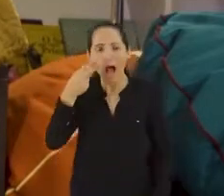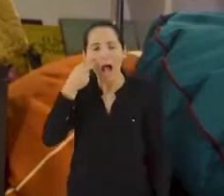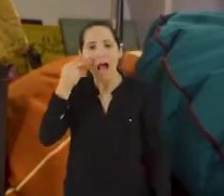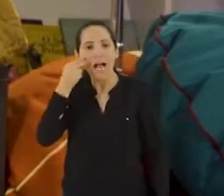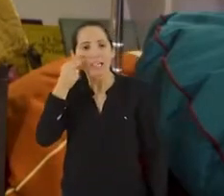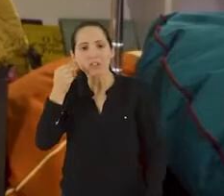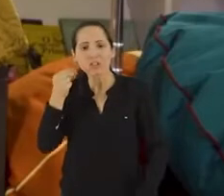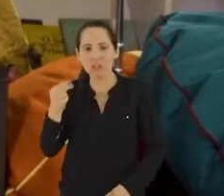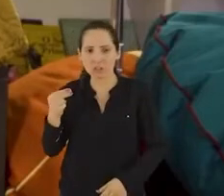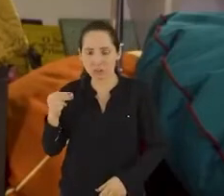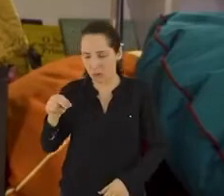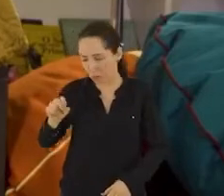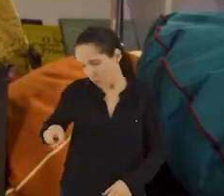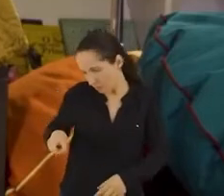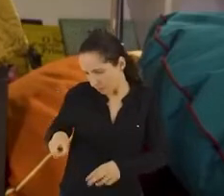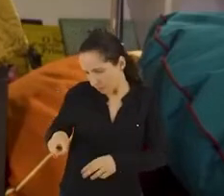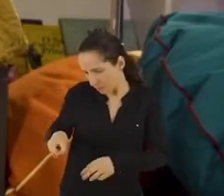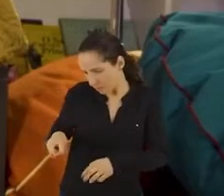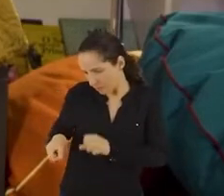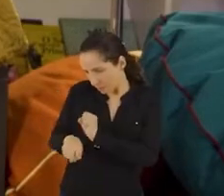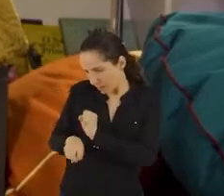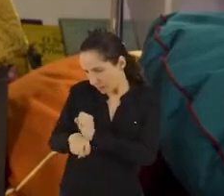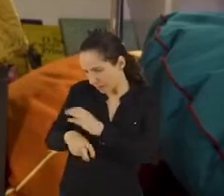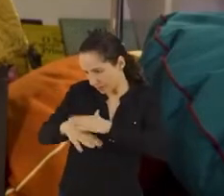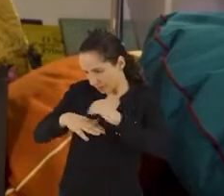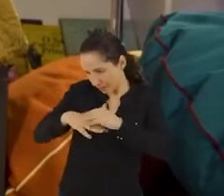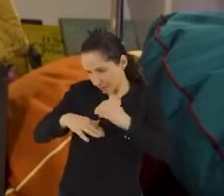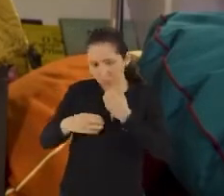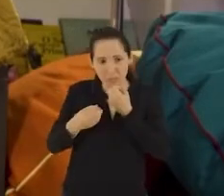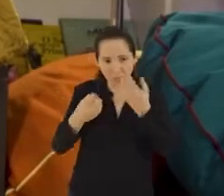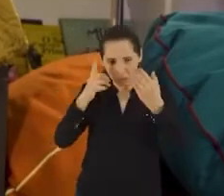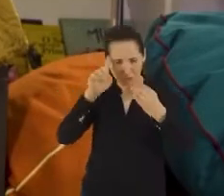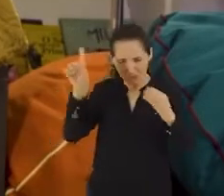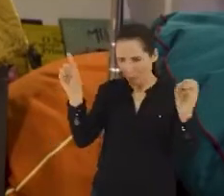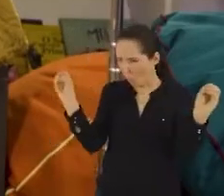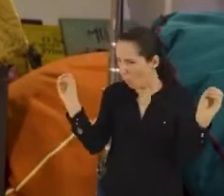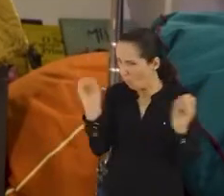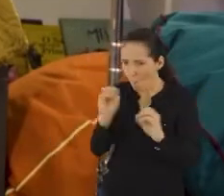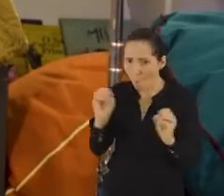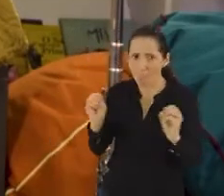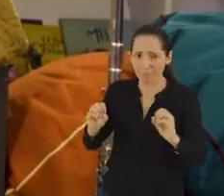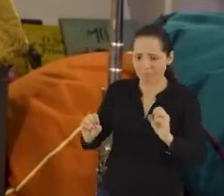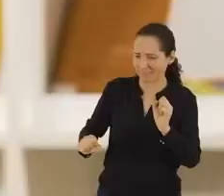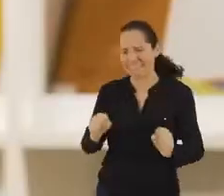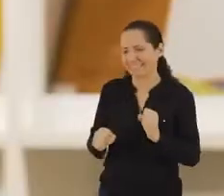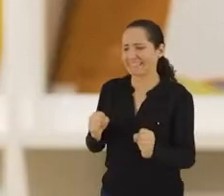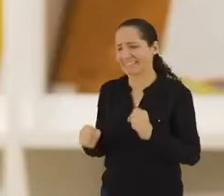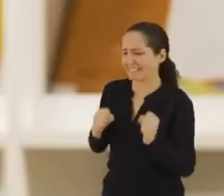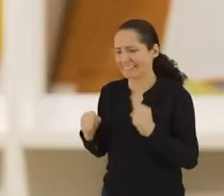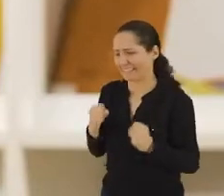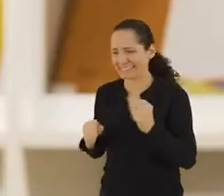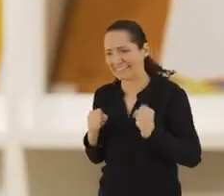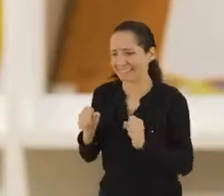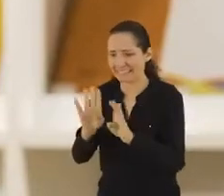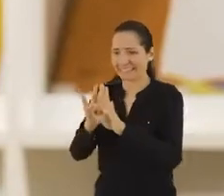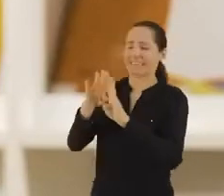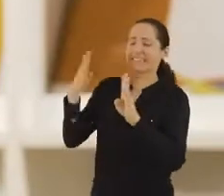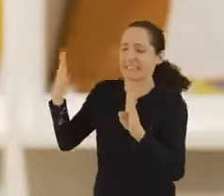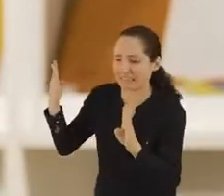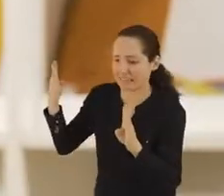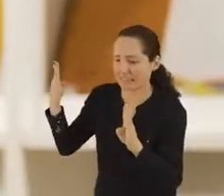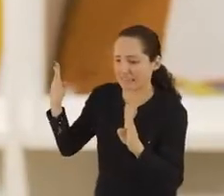esperando carinho. Bom dia pro pai? Ela só parou na soleira da porta de entrada da casa.